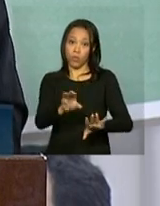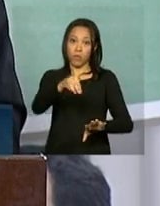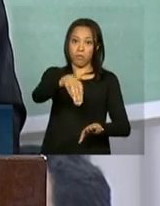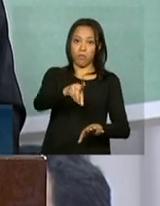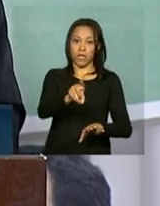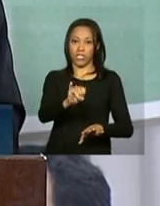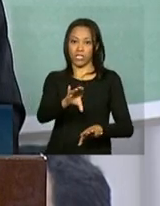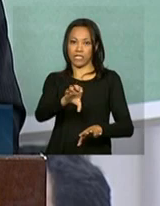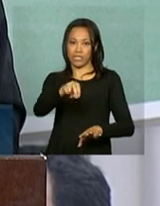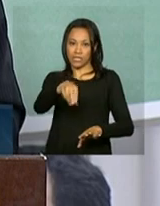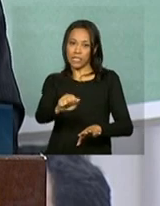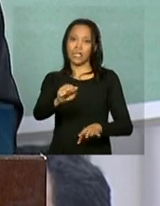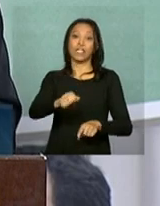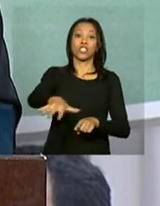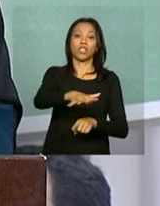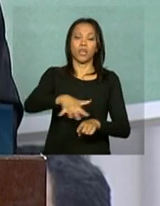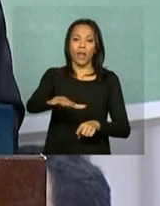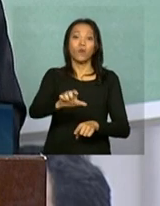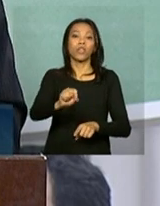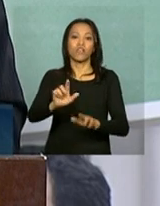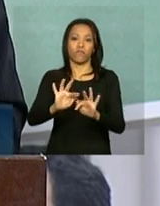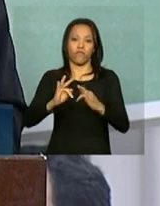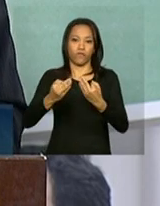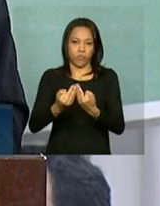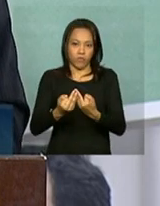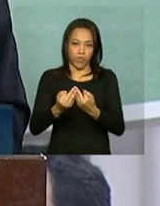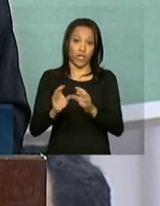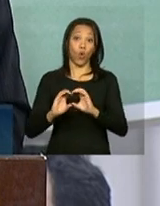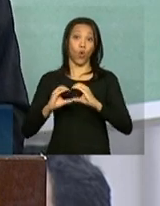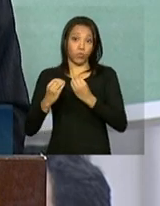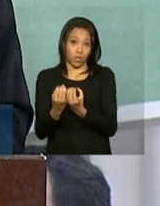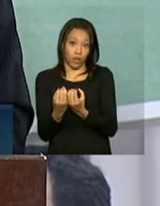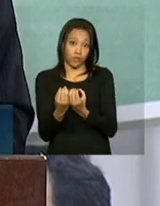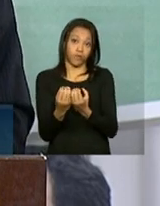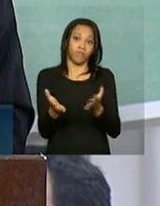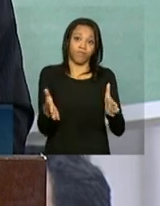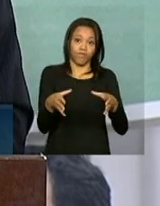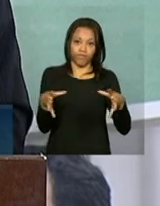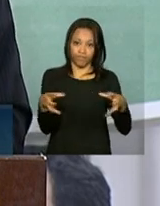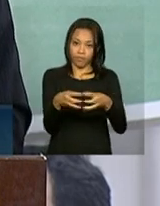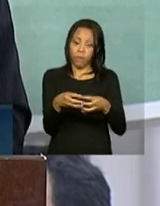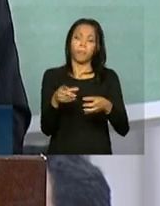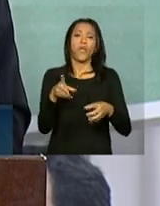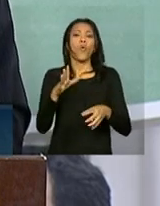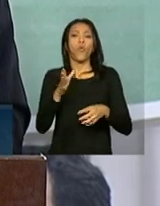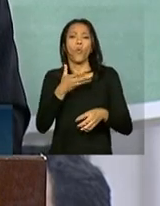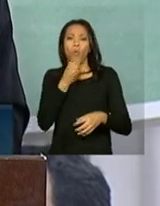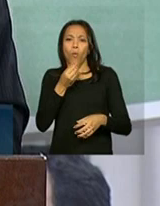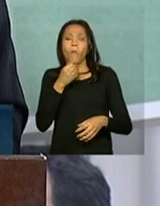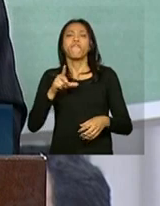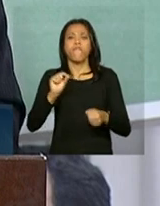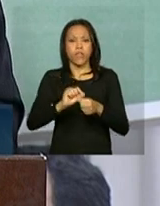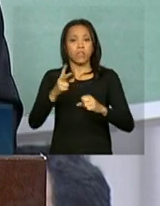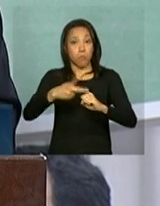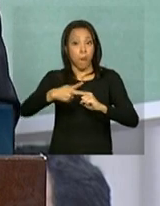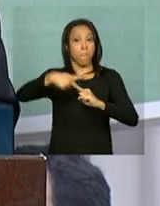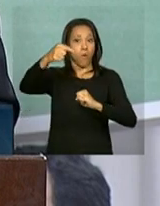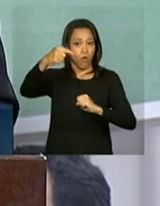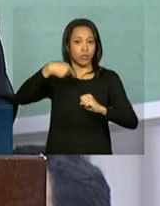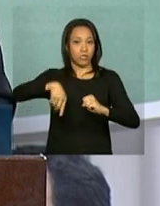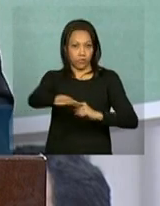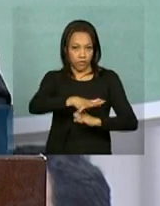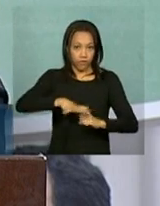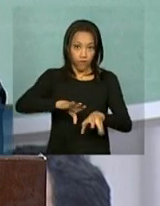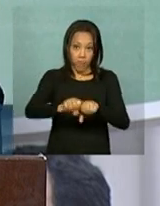Geral de Família e Comunidade. E o relator, que fez inclusive sua pós-graduação nessa área, o Rogério, o deputado, foi decisivo na